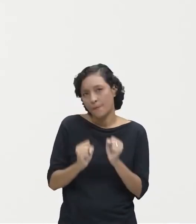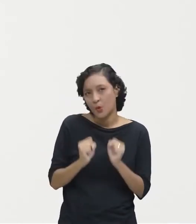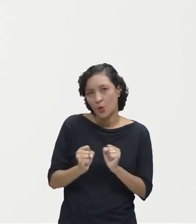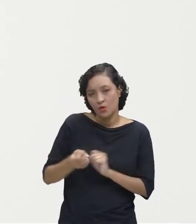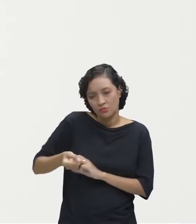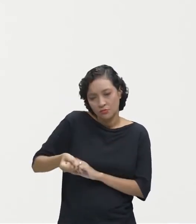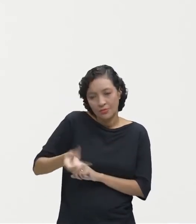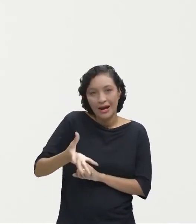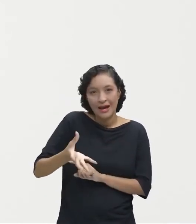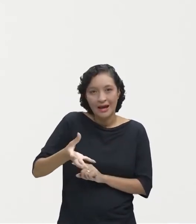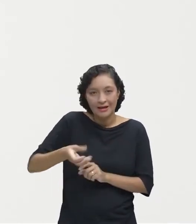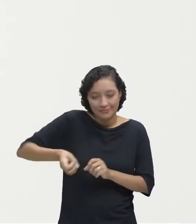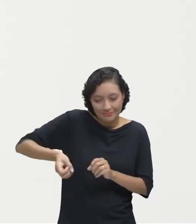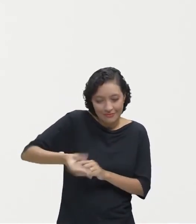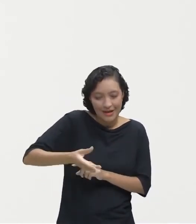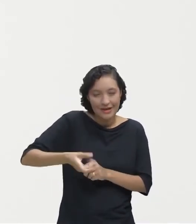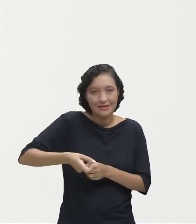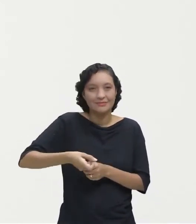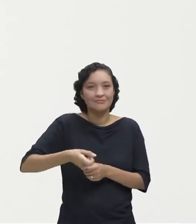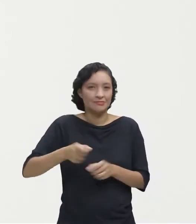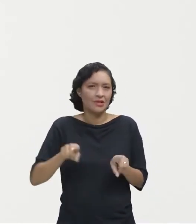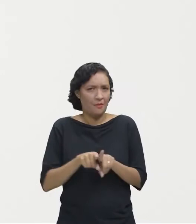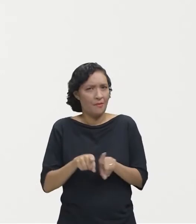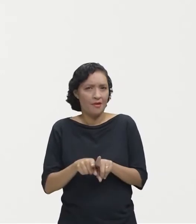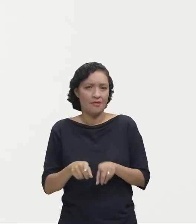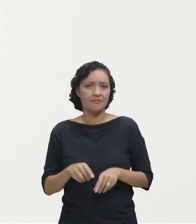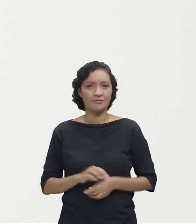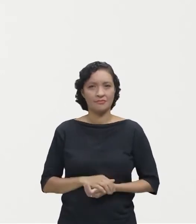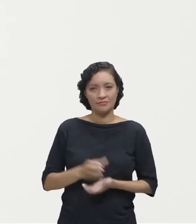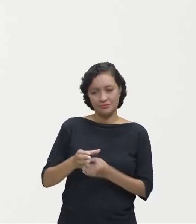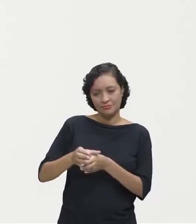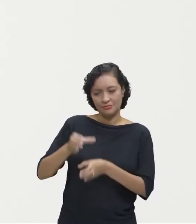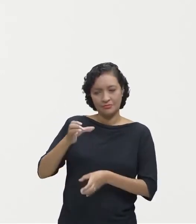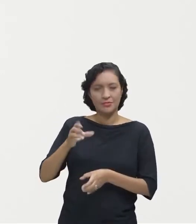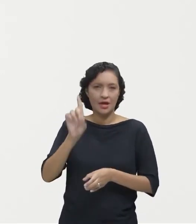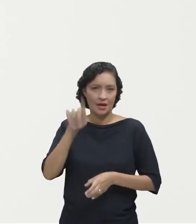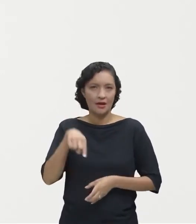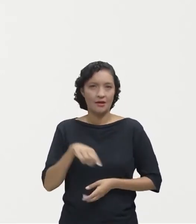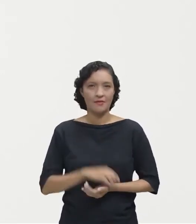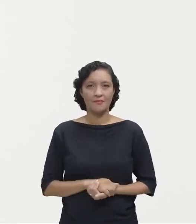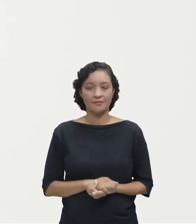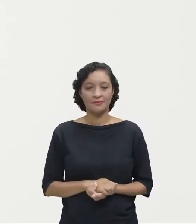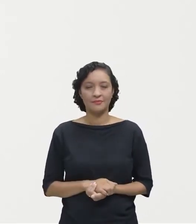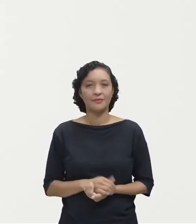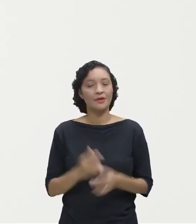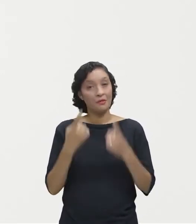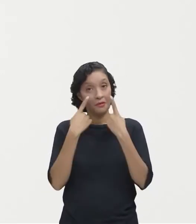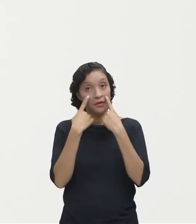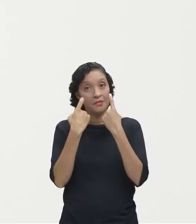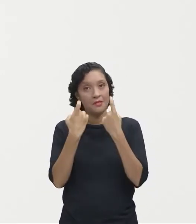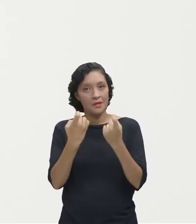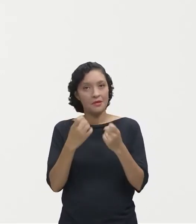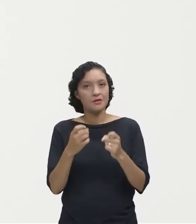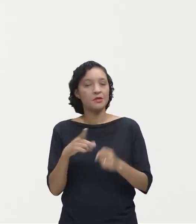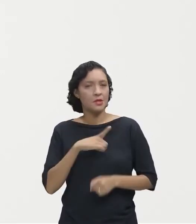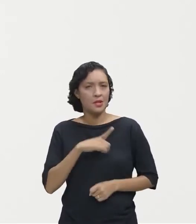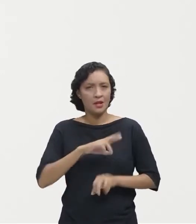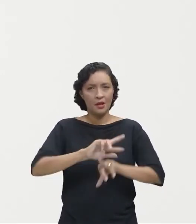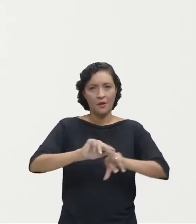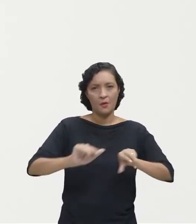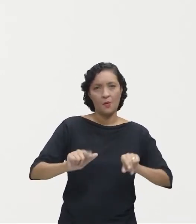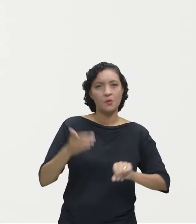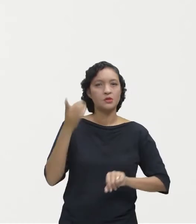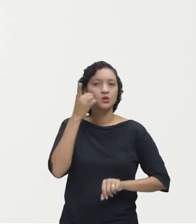tem formas de cilindro. Olha aqui como é interessante as coisas que nós podemos ver no nosso dia a dia. Isso aqui,